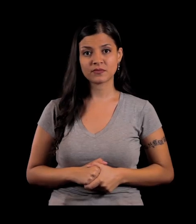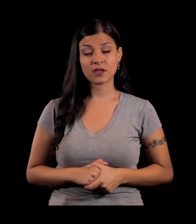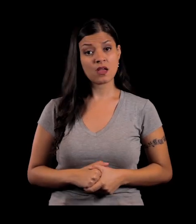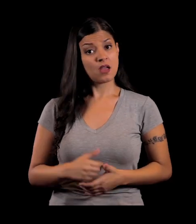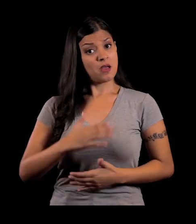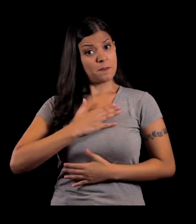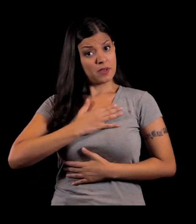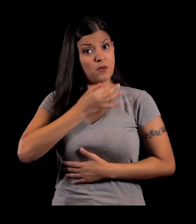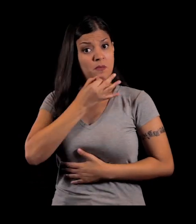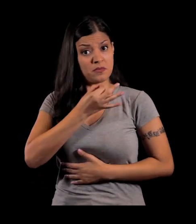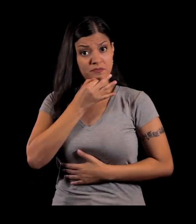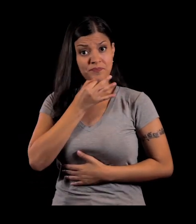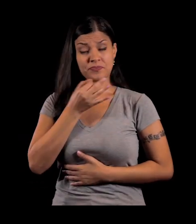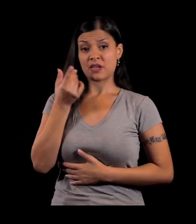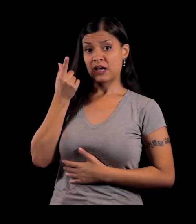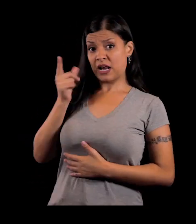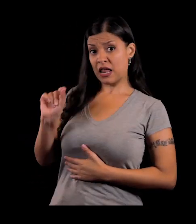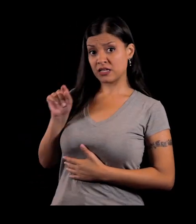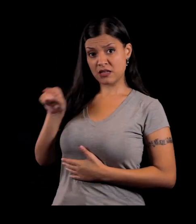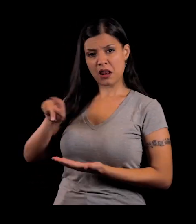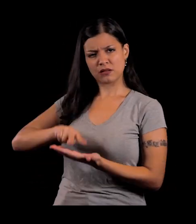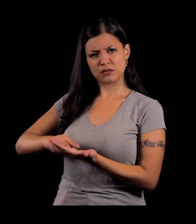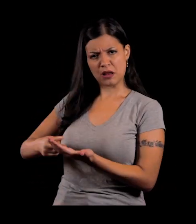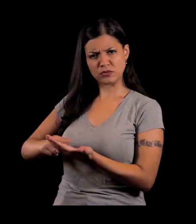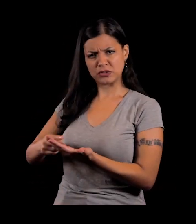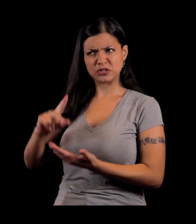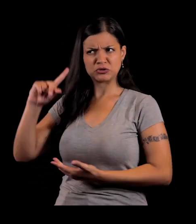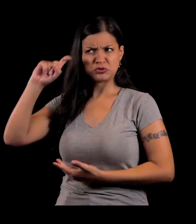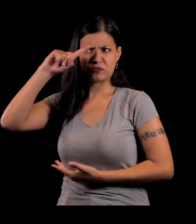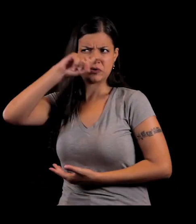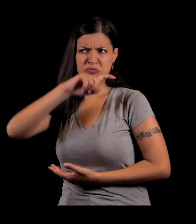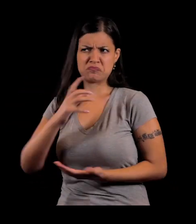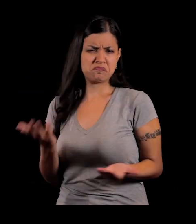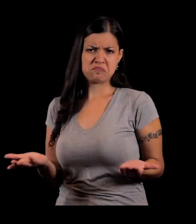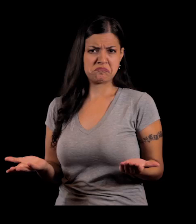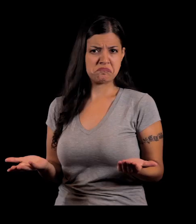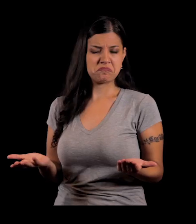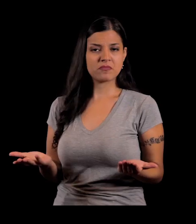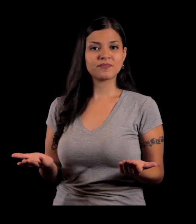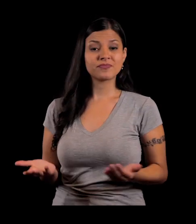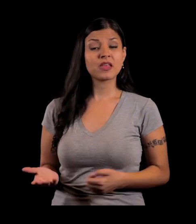traduzir Clarice não é muito difícil, porque eu